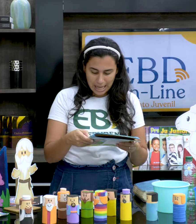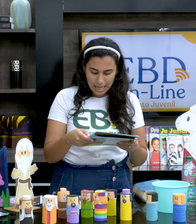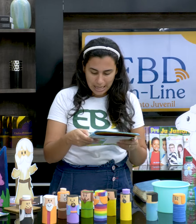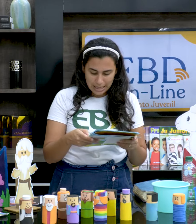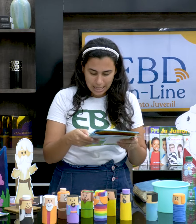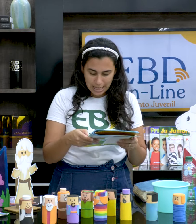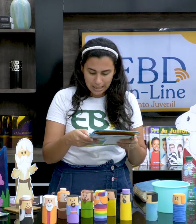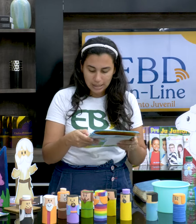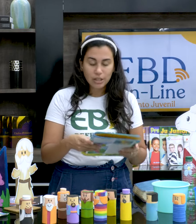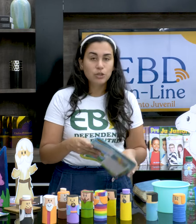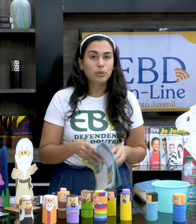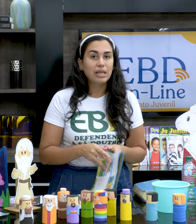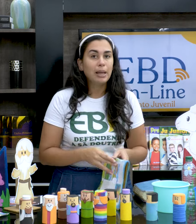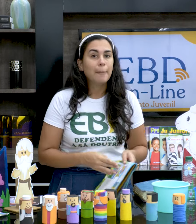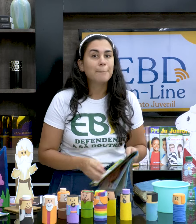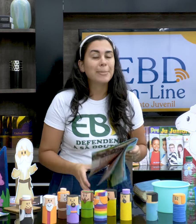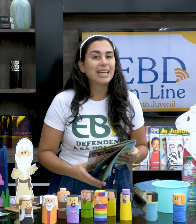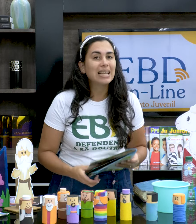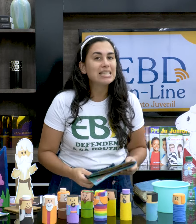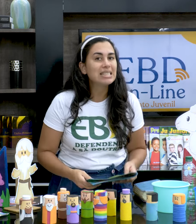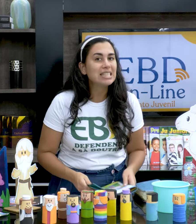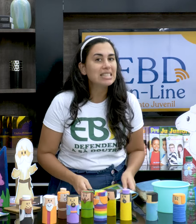faltar nada do que